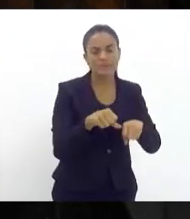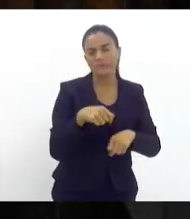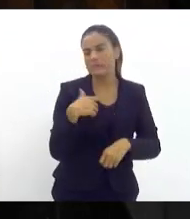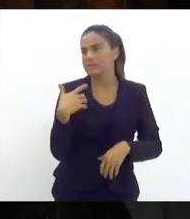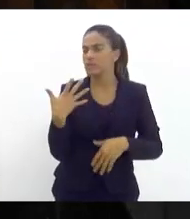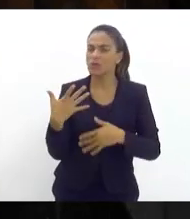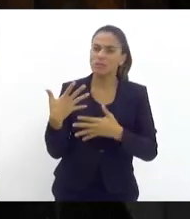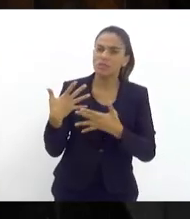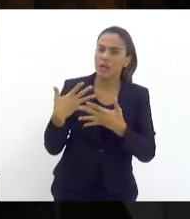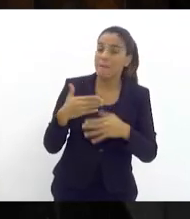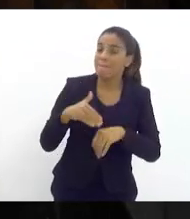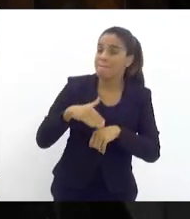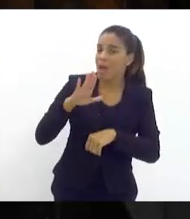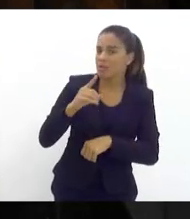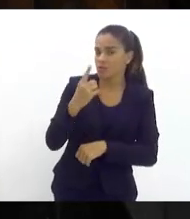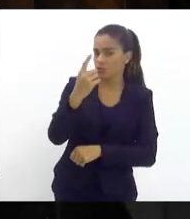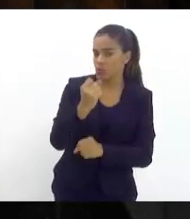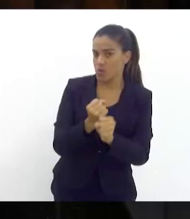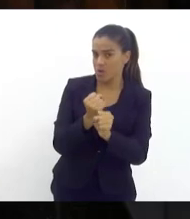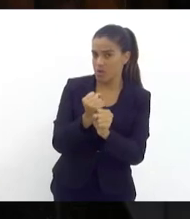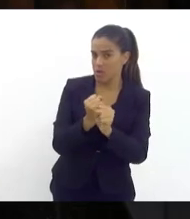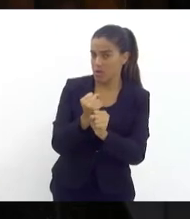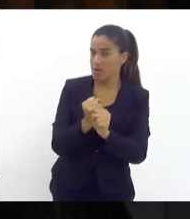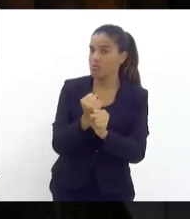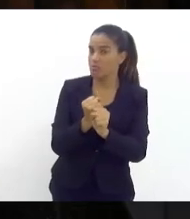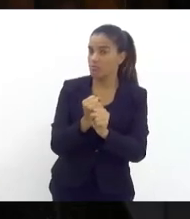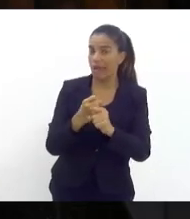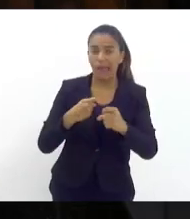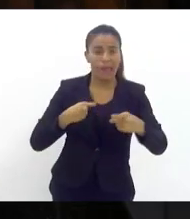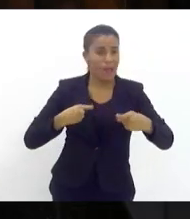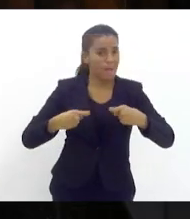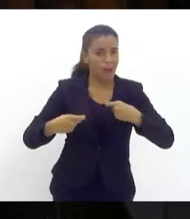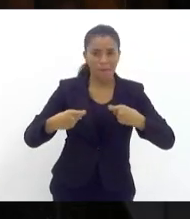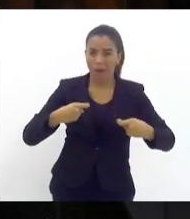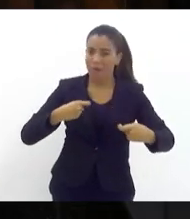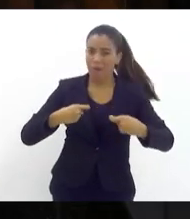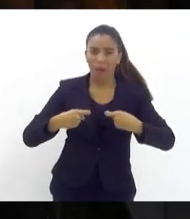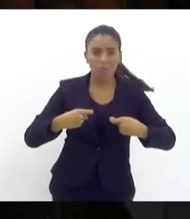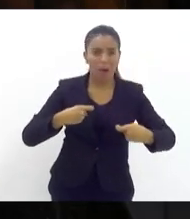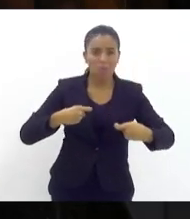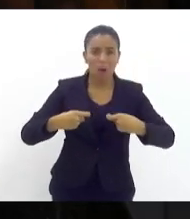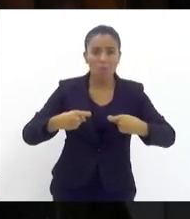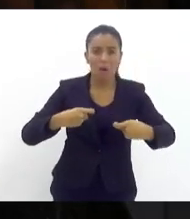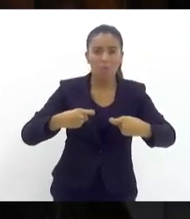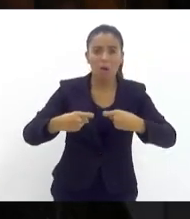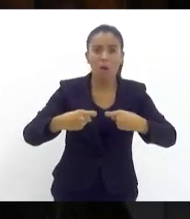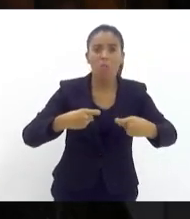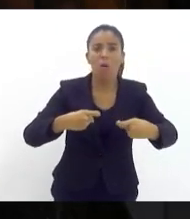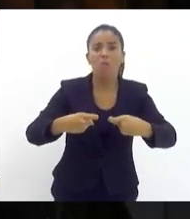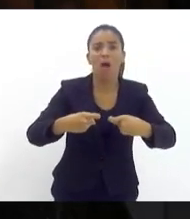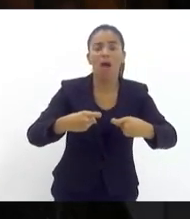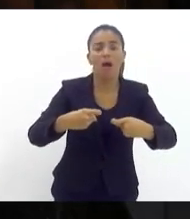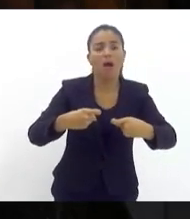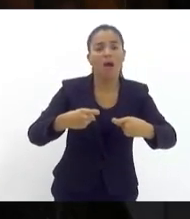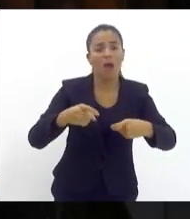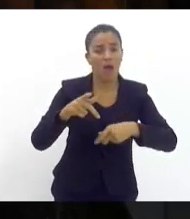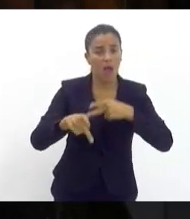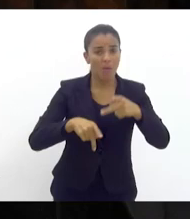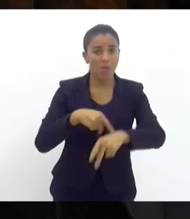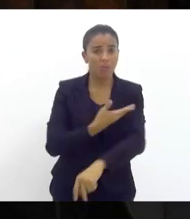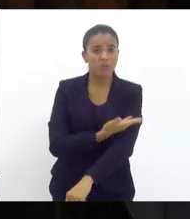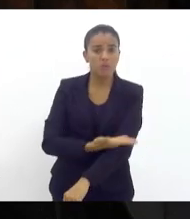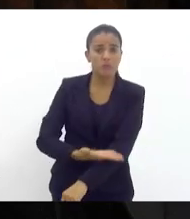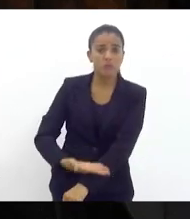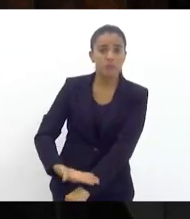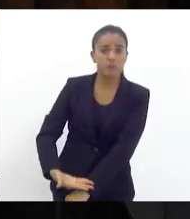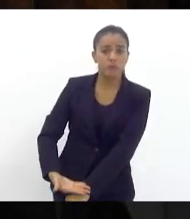mais de um ano e a guerra continua e entrou na rotina da população mundial